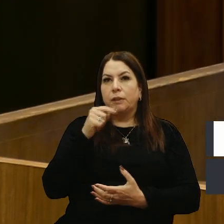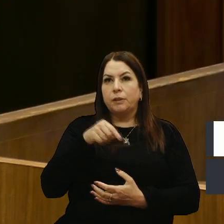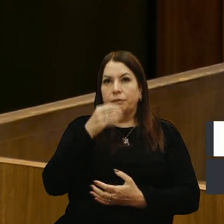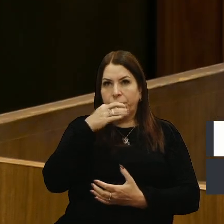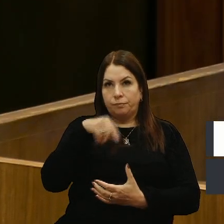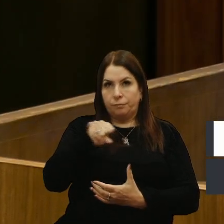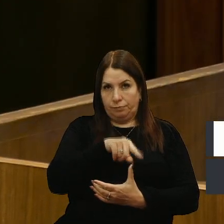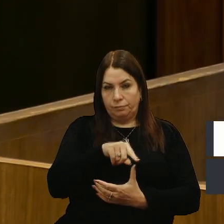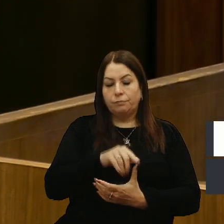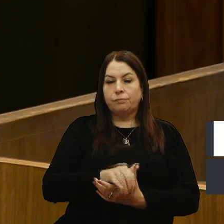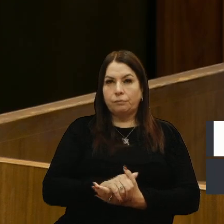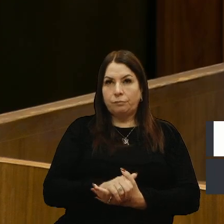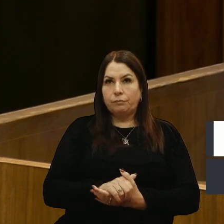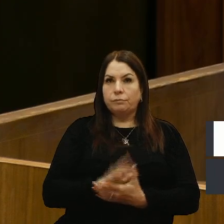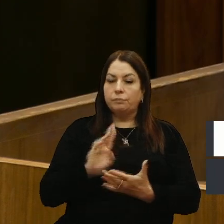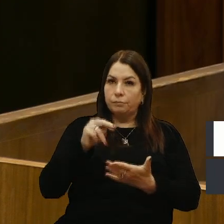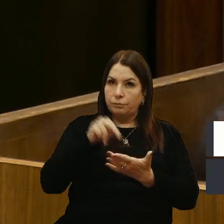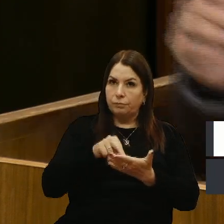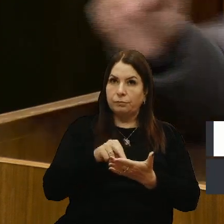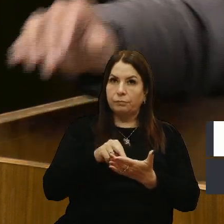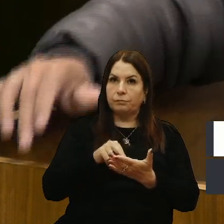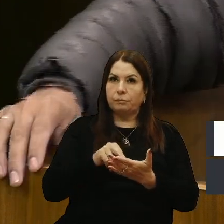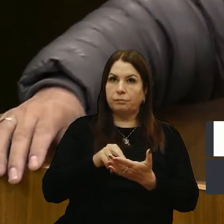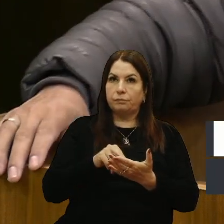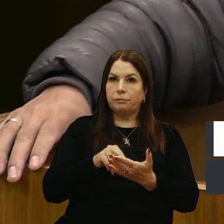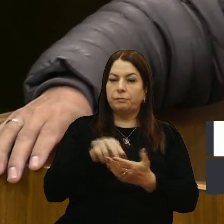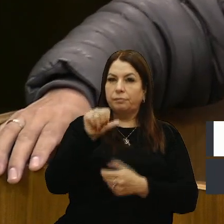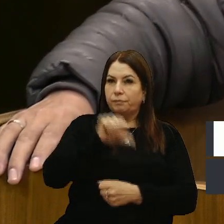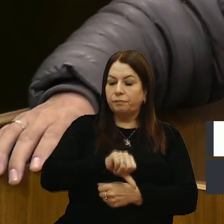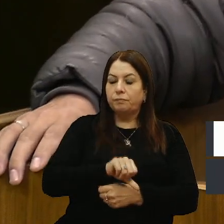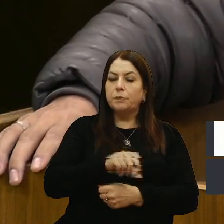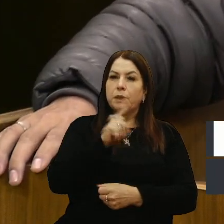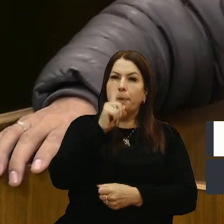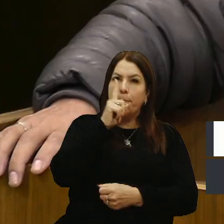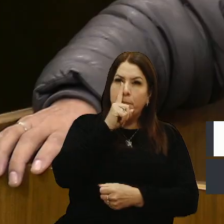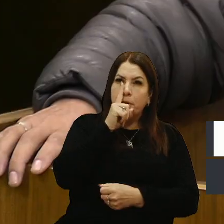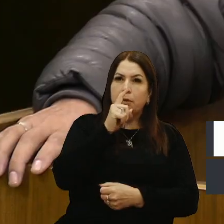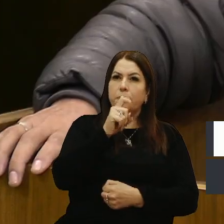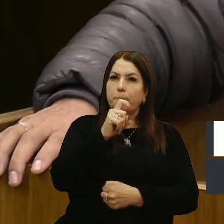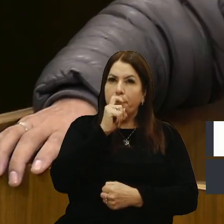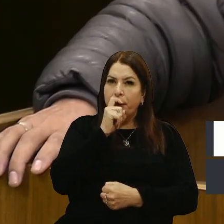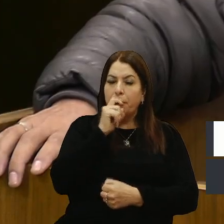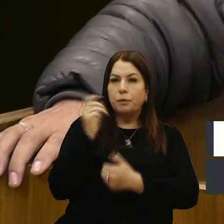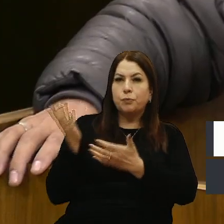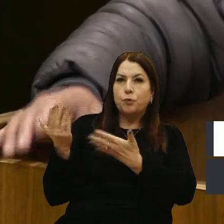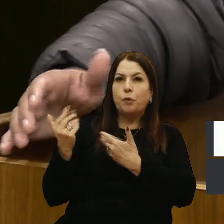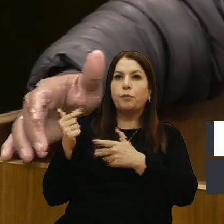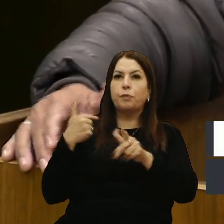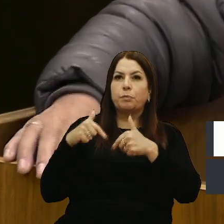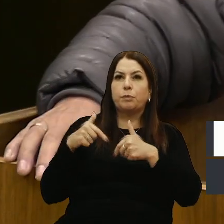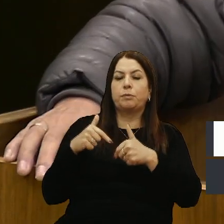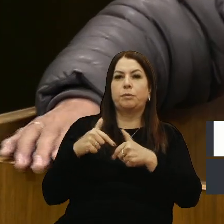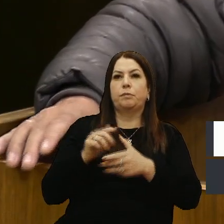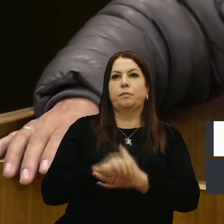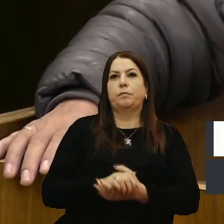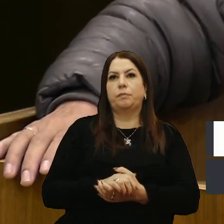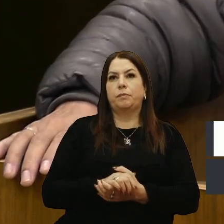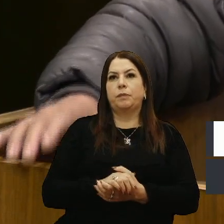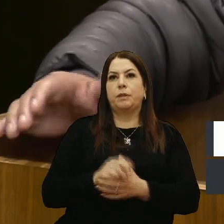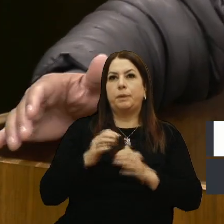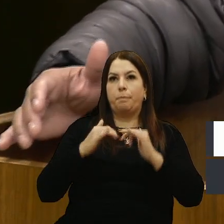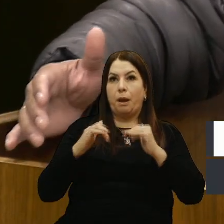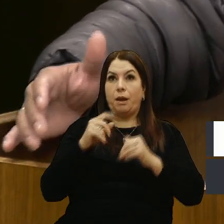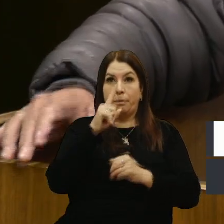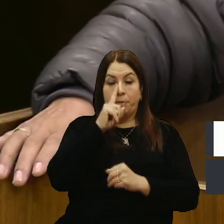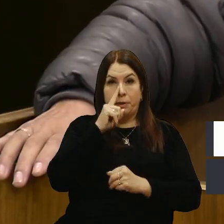né, que essa realidade ainda é mais cruel. São pais, são mães... jovens, trabalhadores que enfrentam máquinas,